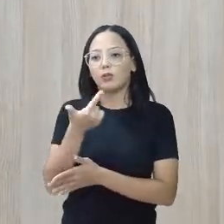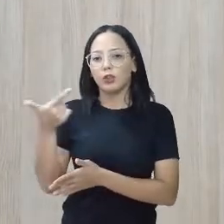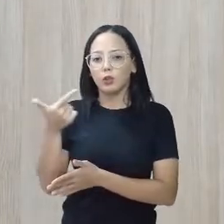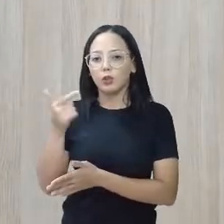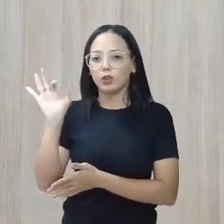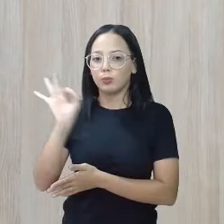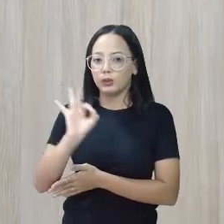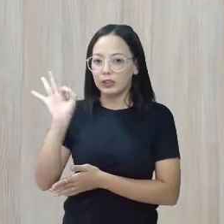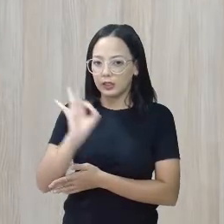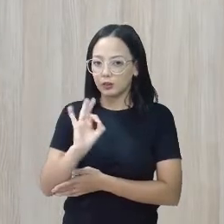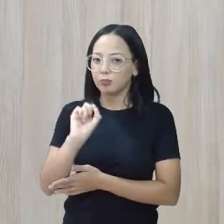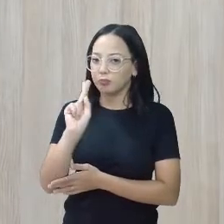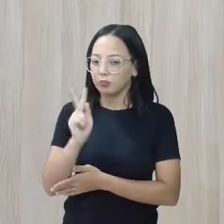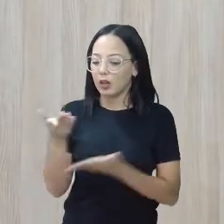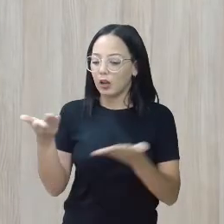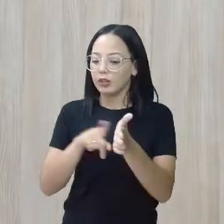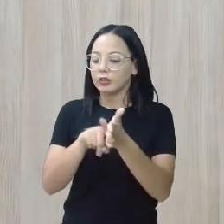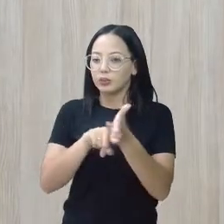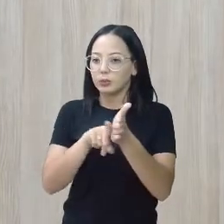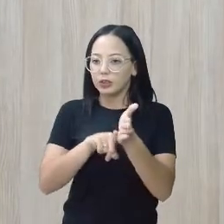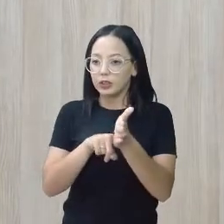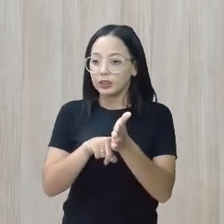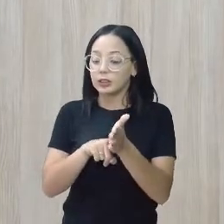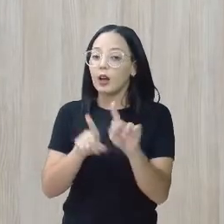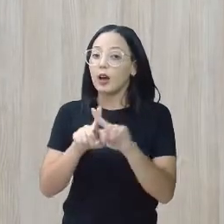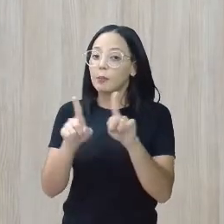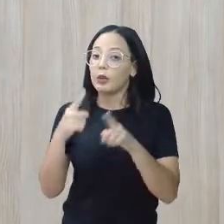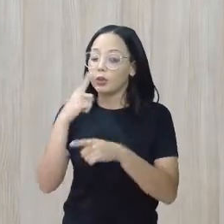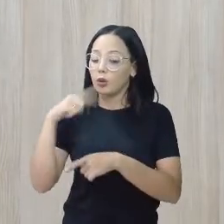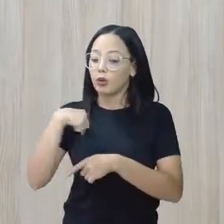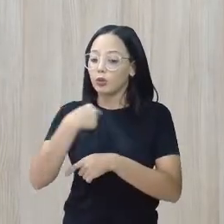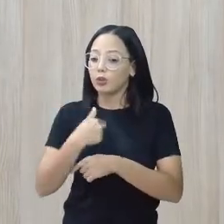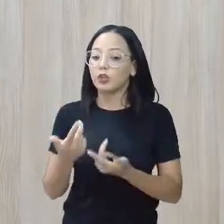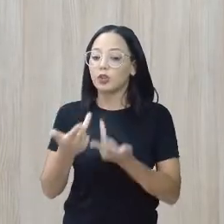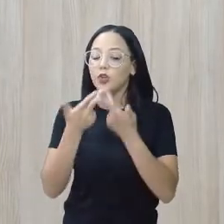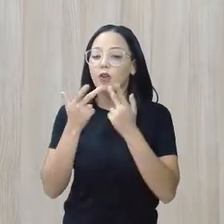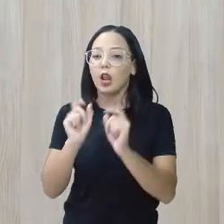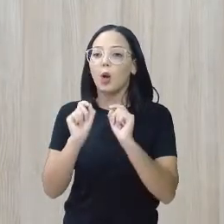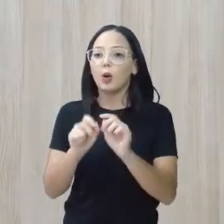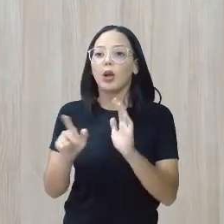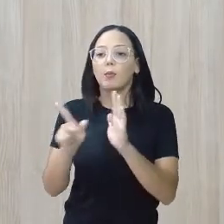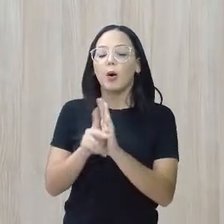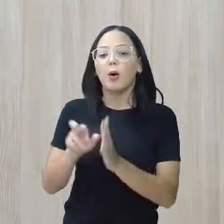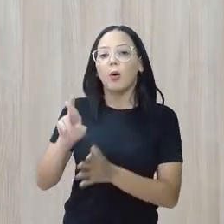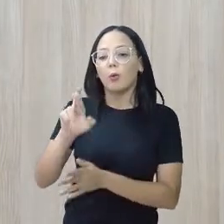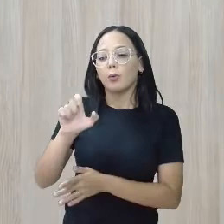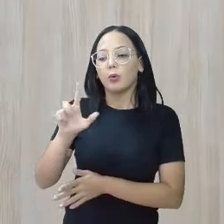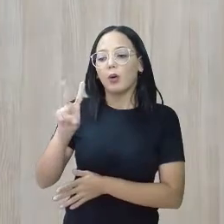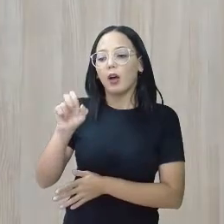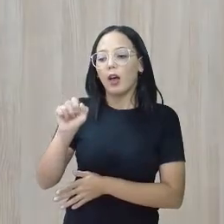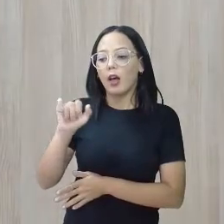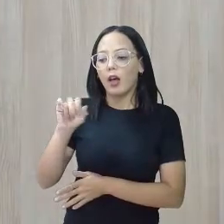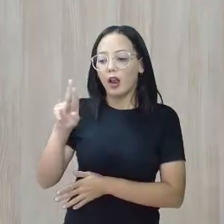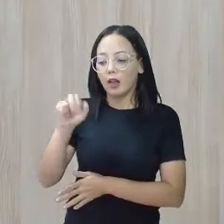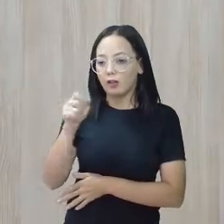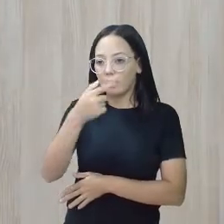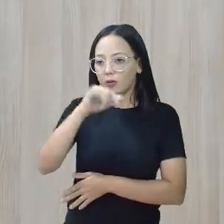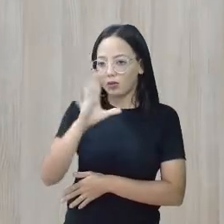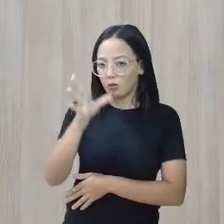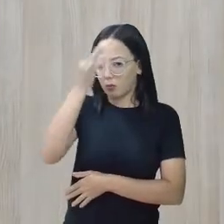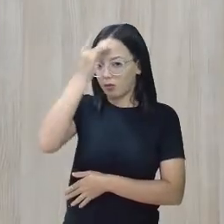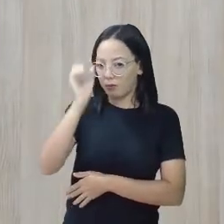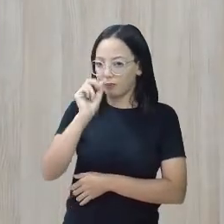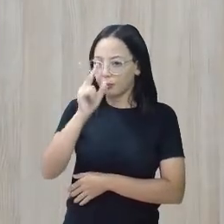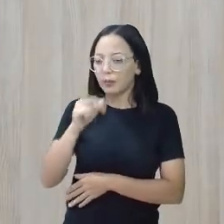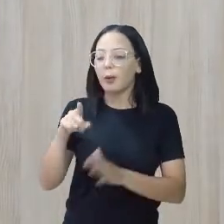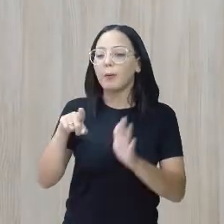22% aí dessa pesquisa. Aqui a gente vai chamar isso de frequência relativa. Então, você vai guardar a informação.